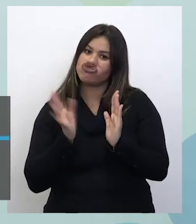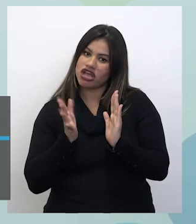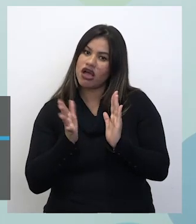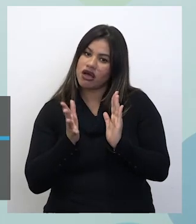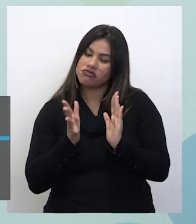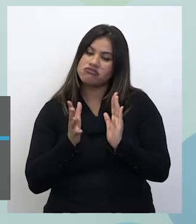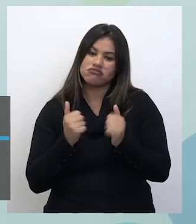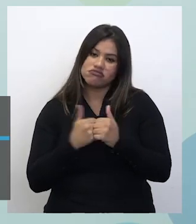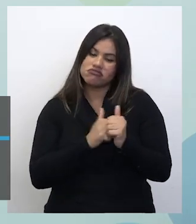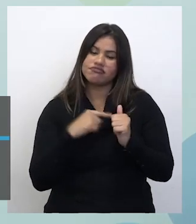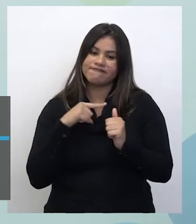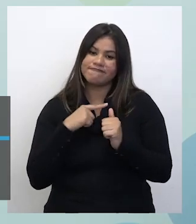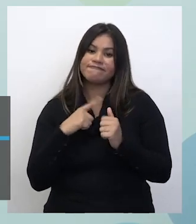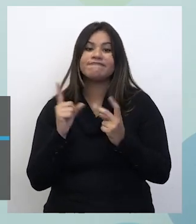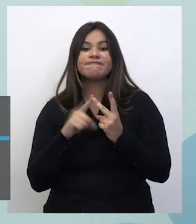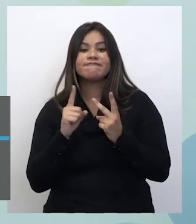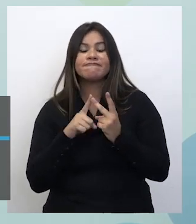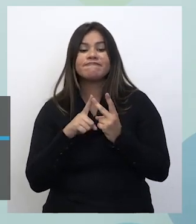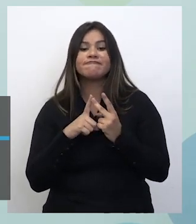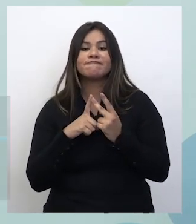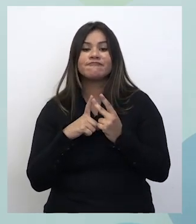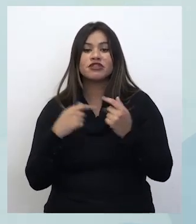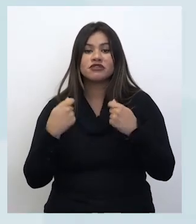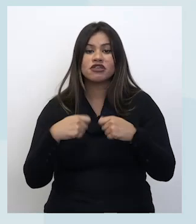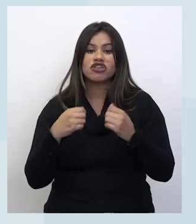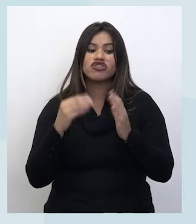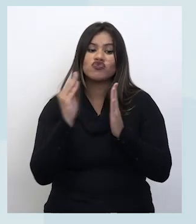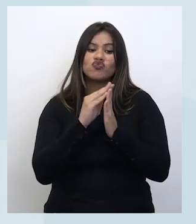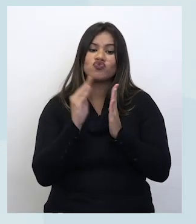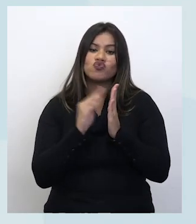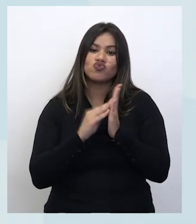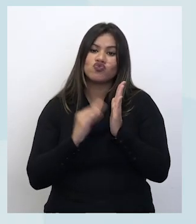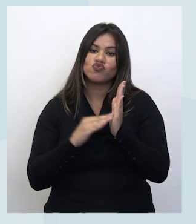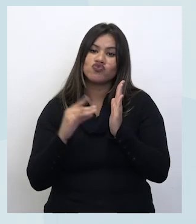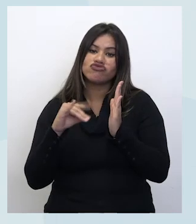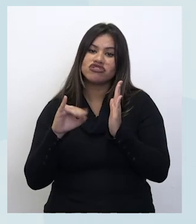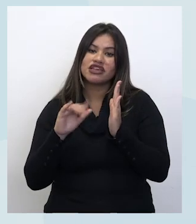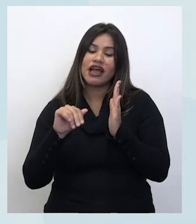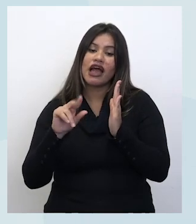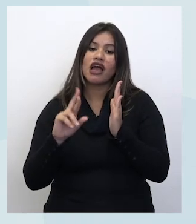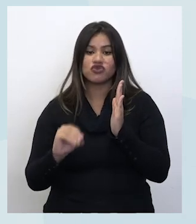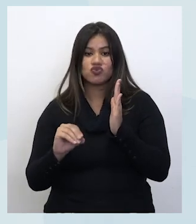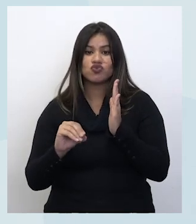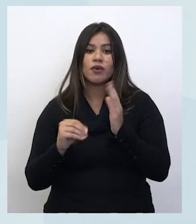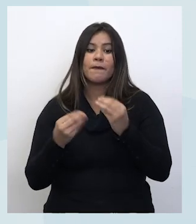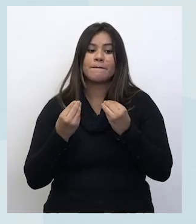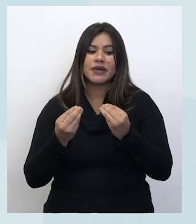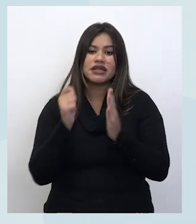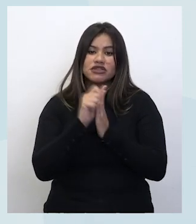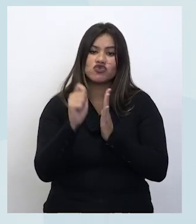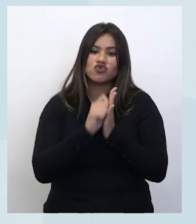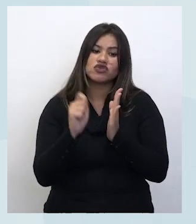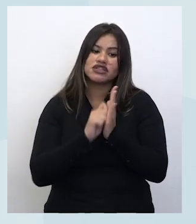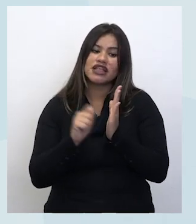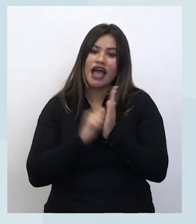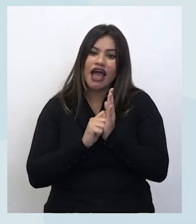já está acompanhando essa aula. A gente vai precisar do nosso diário de práticas e vivências, onde a gente faz as nossas